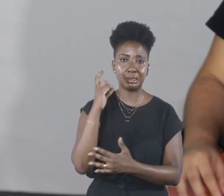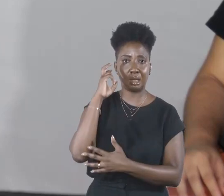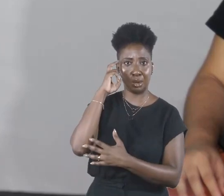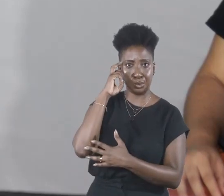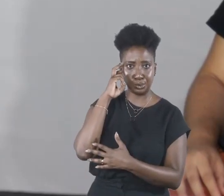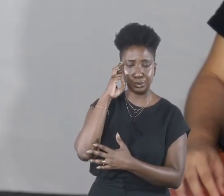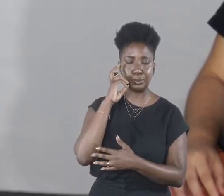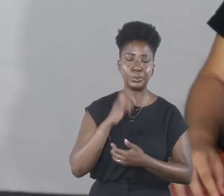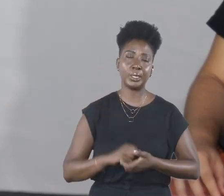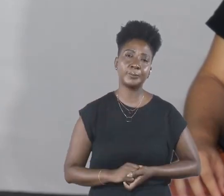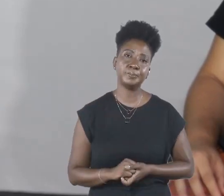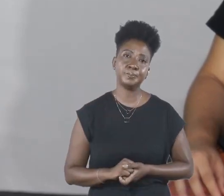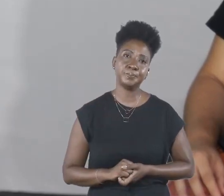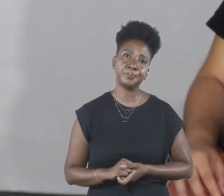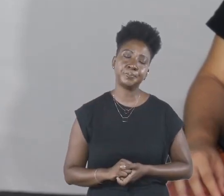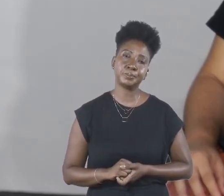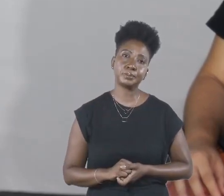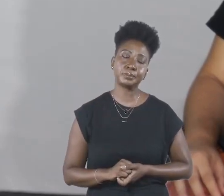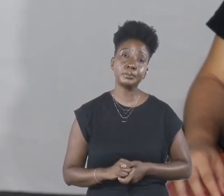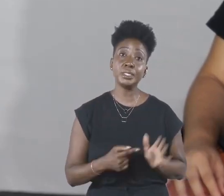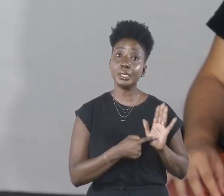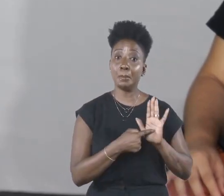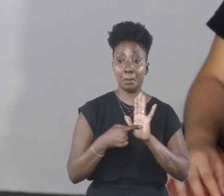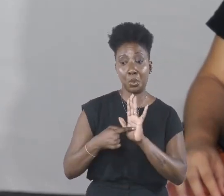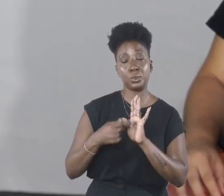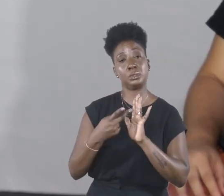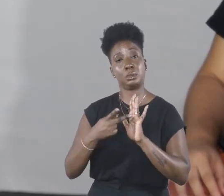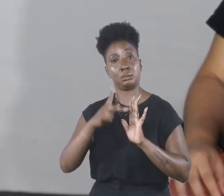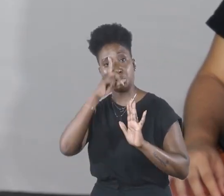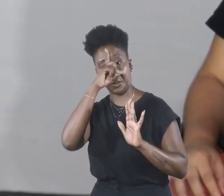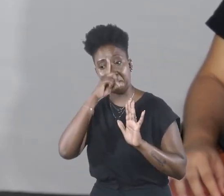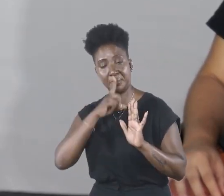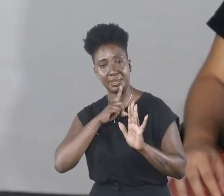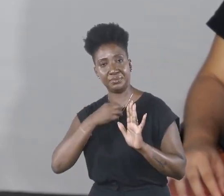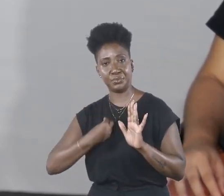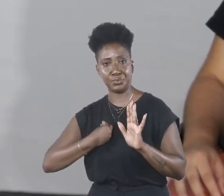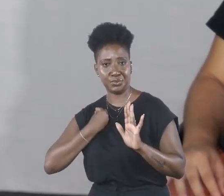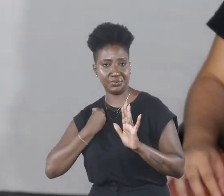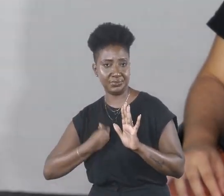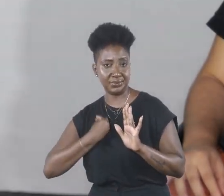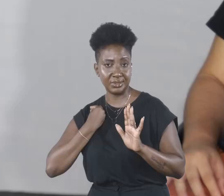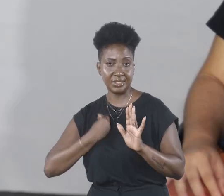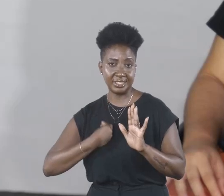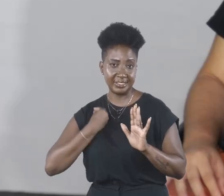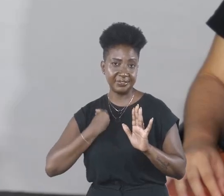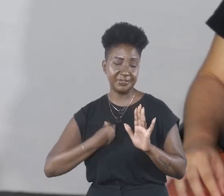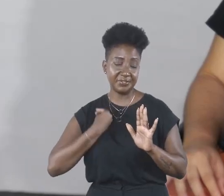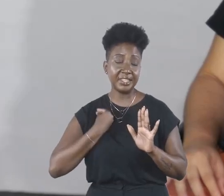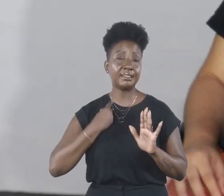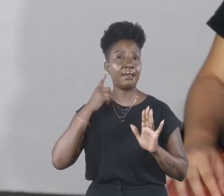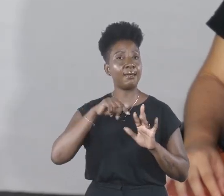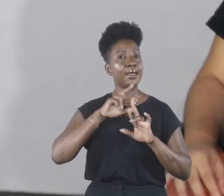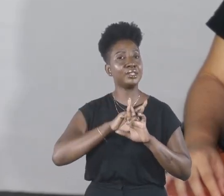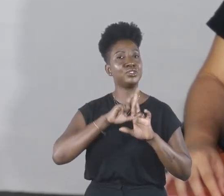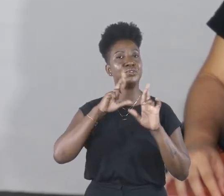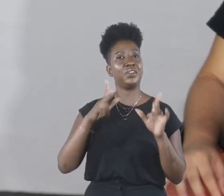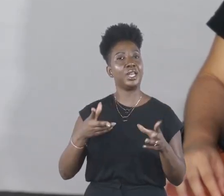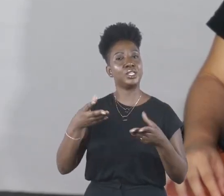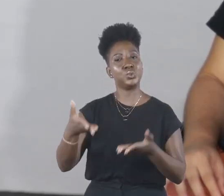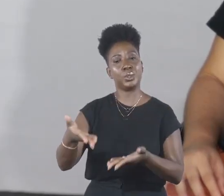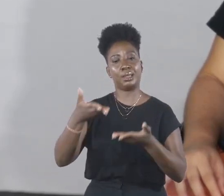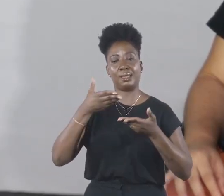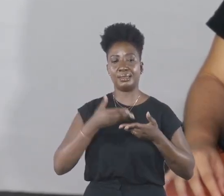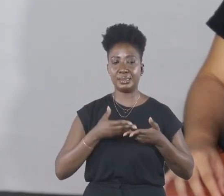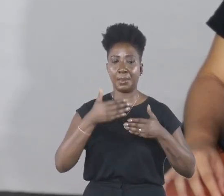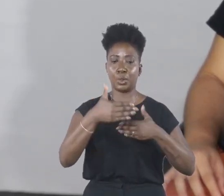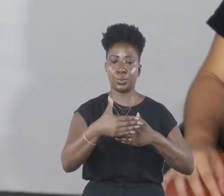cultura, que gera autoestima, porque essas pessoas, quando está apresentar, seja a gastronomia, seja a cultura, é diferente